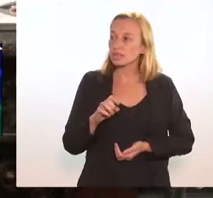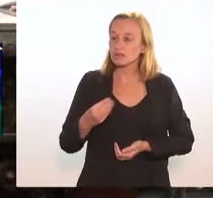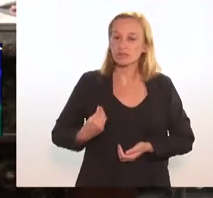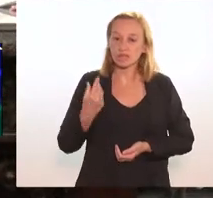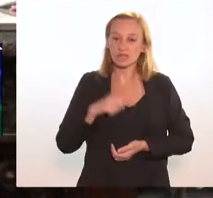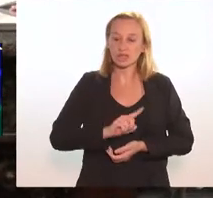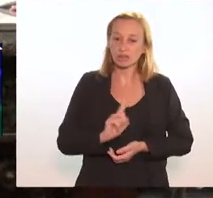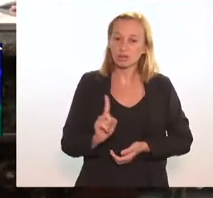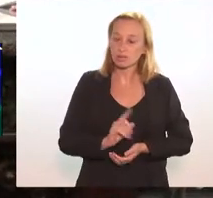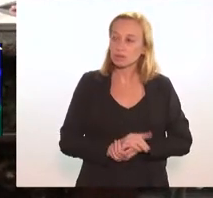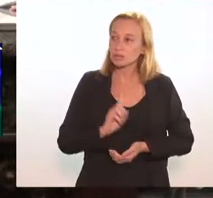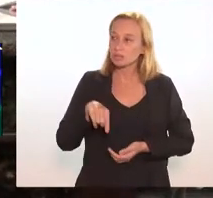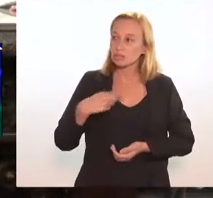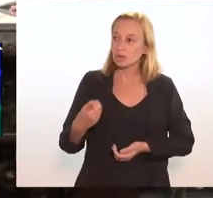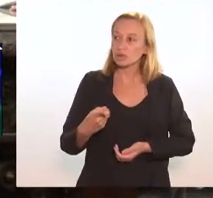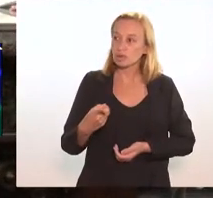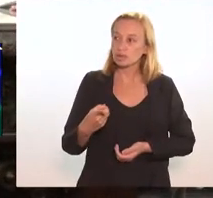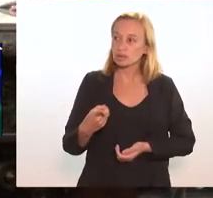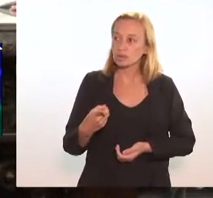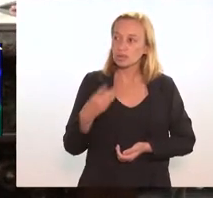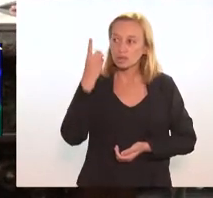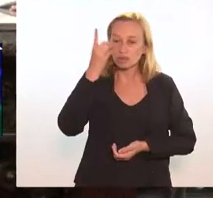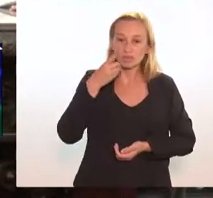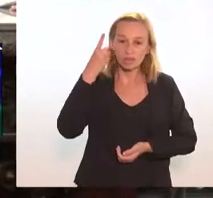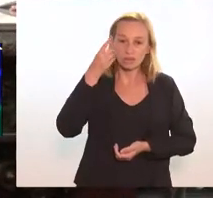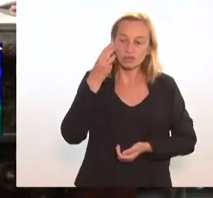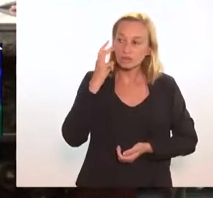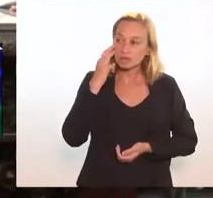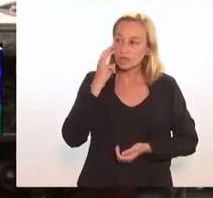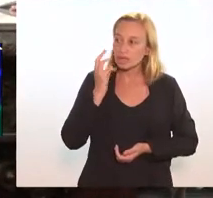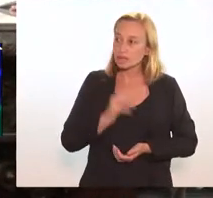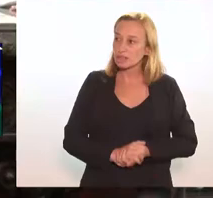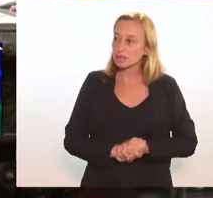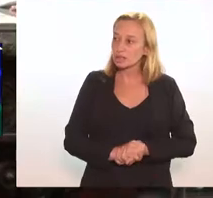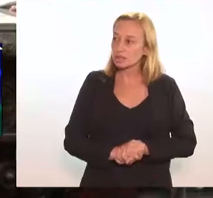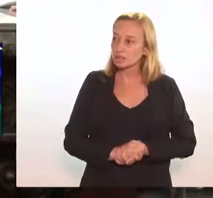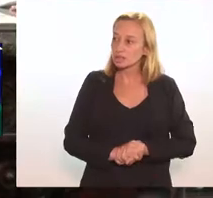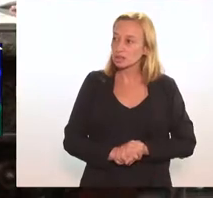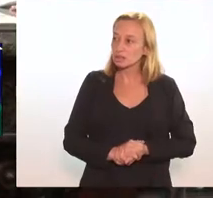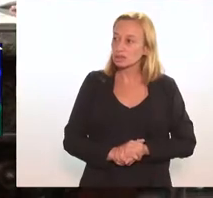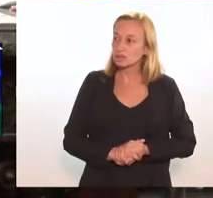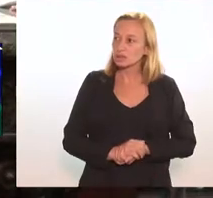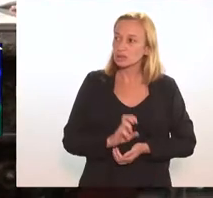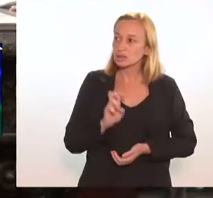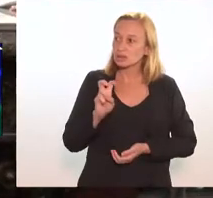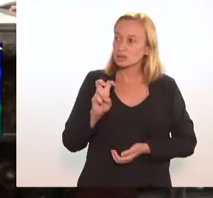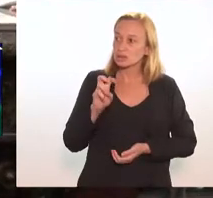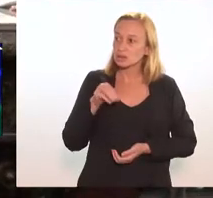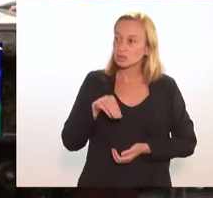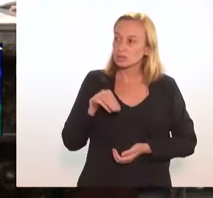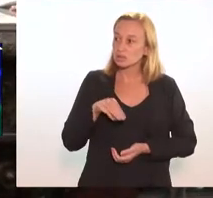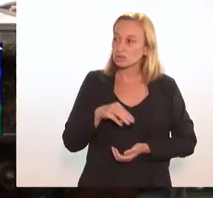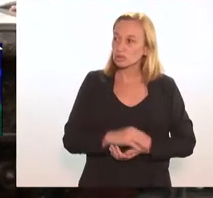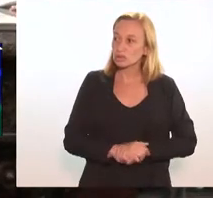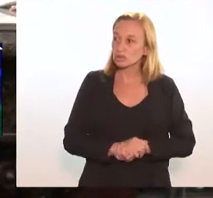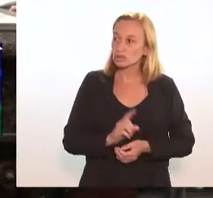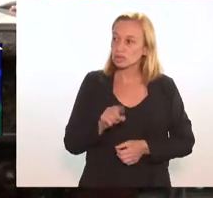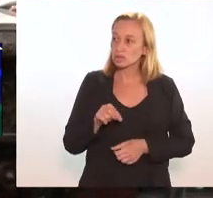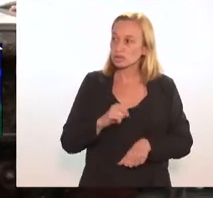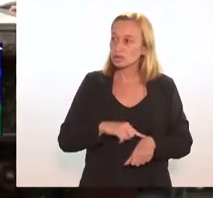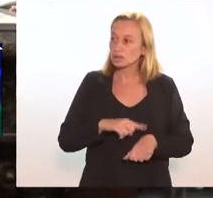fazendo presente. O próximo orador inscrito é o nobre deputado Valdeque Carneiro. Vossa Excelência dispõe de 5 minutos